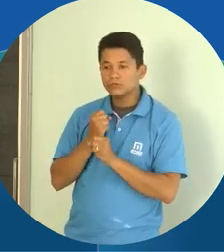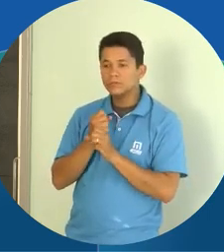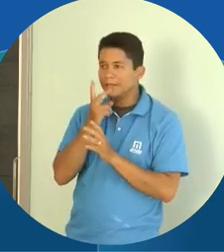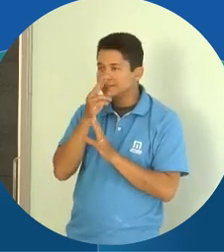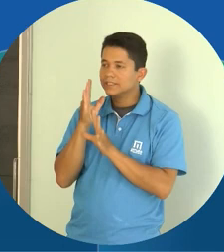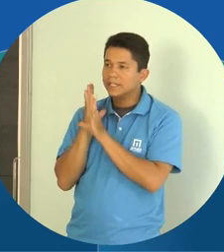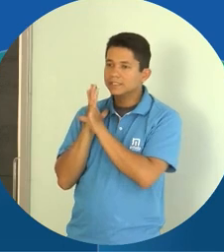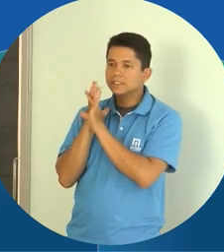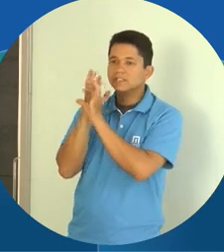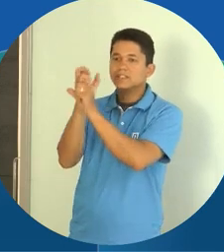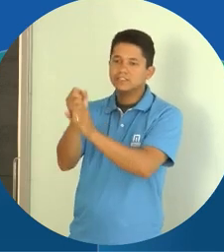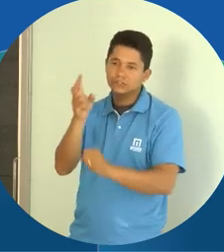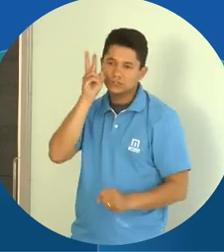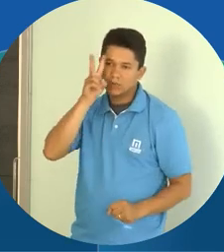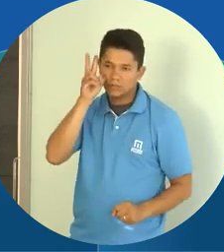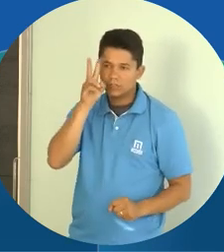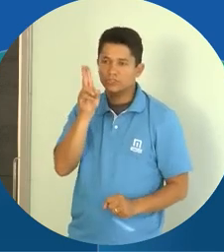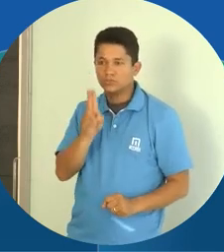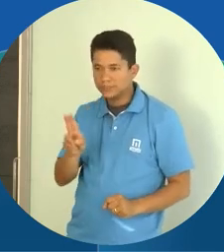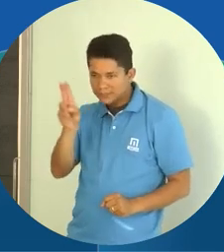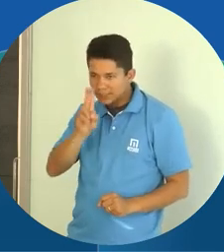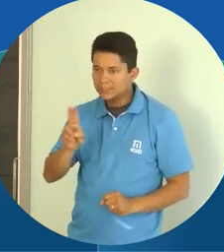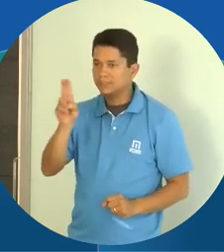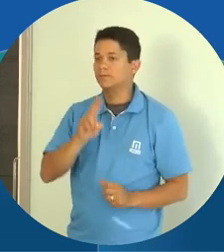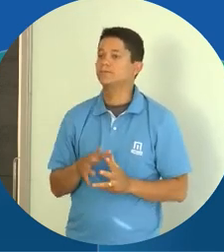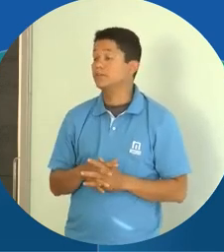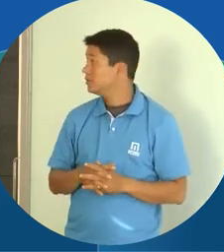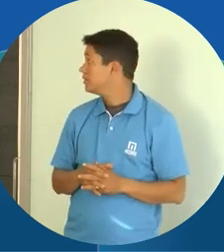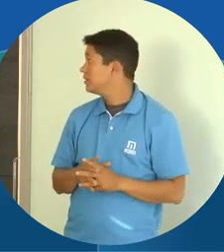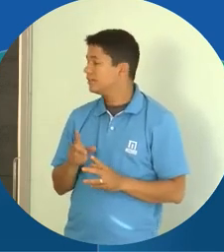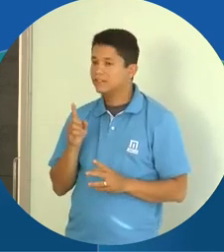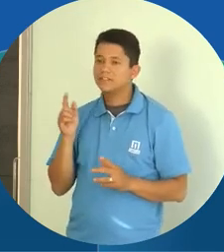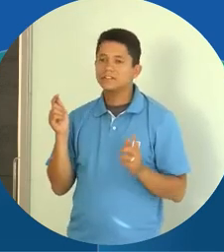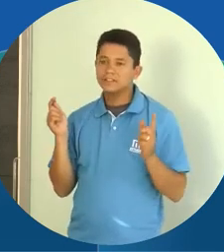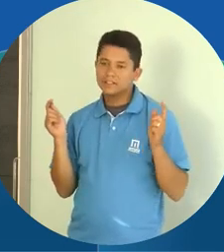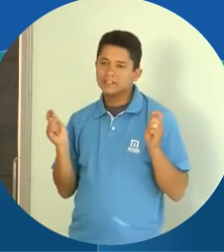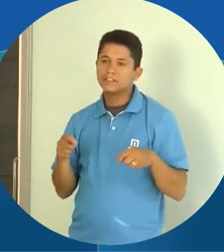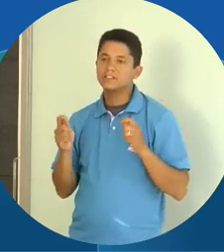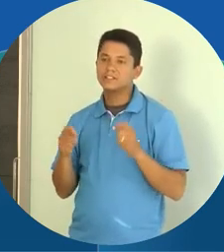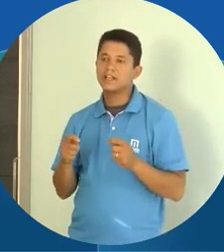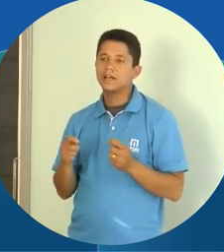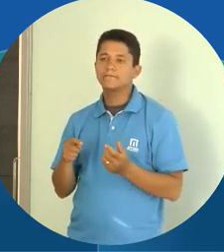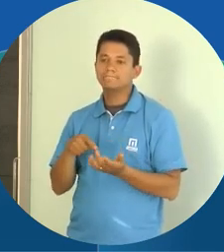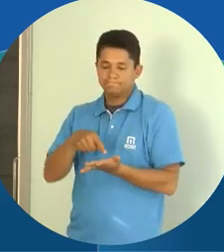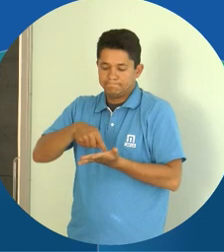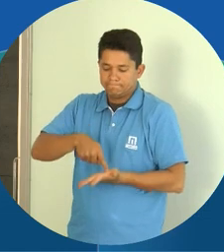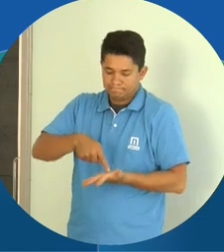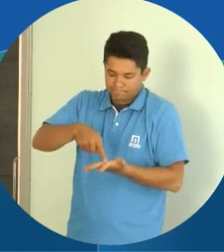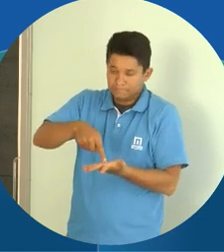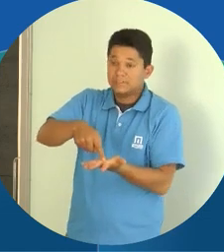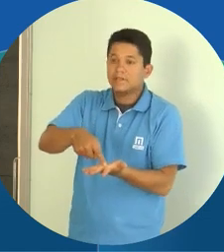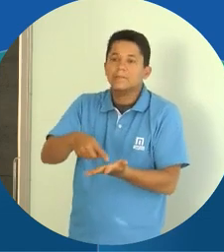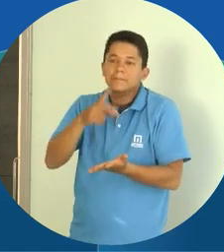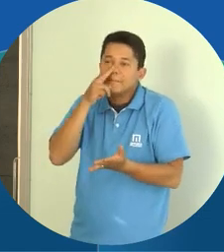anos, né, o que permitiu aí a consolidação das estacas e